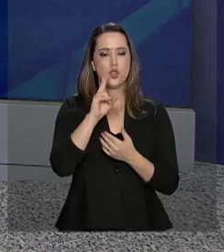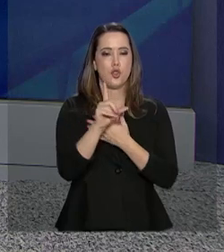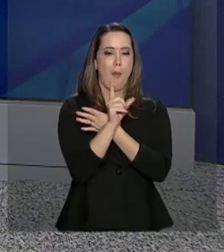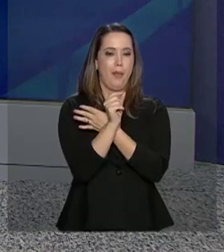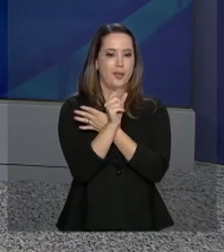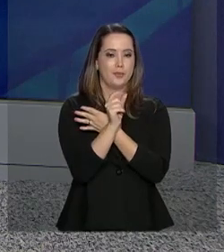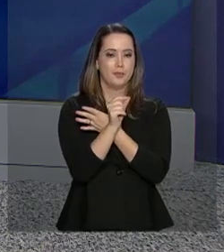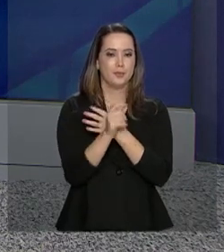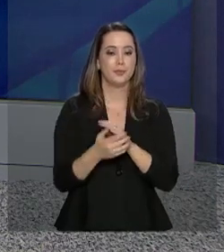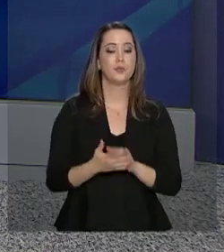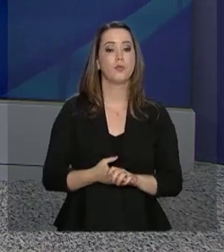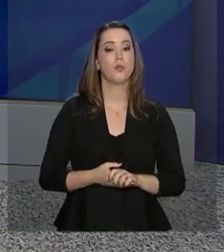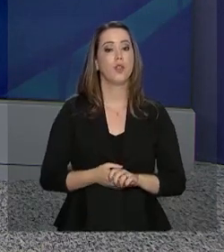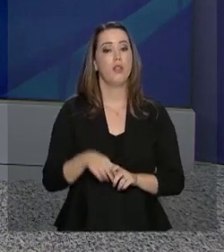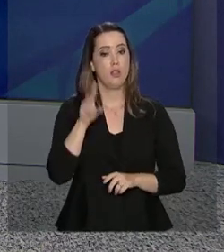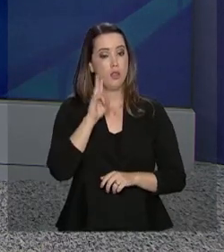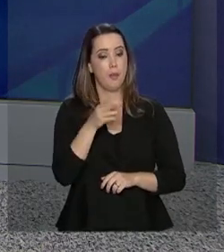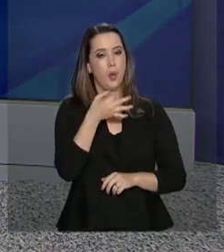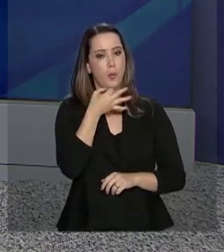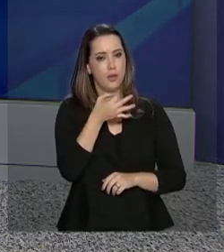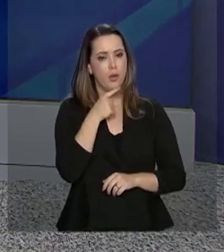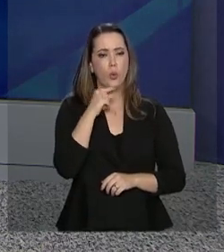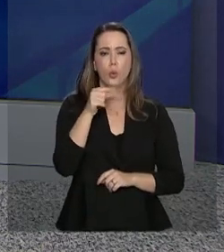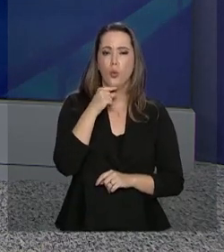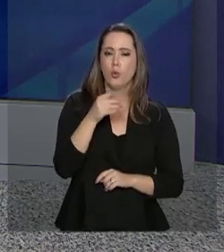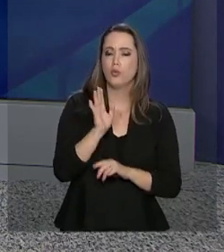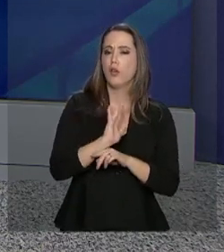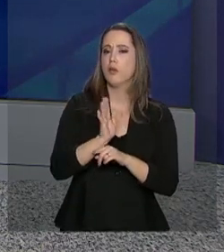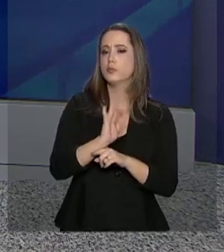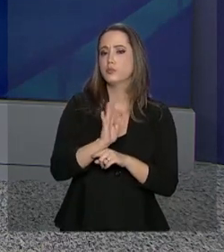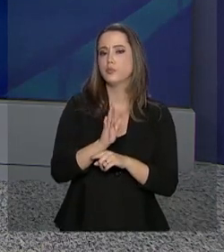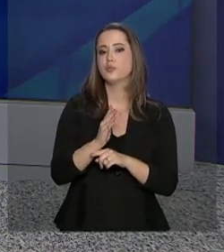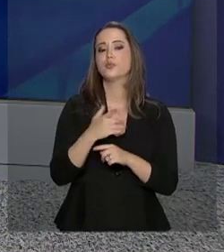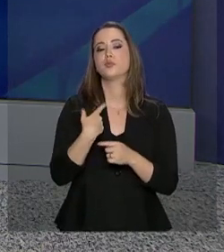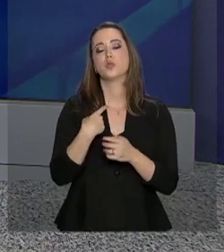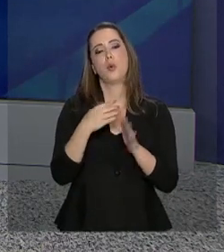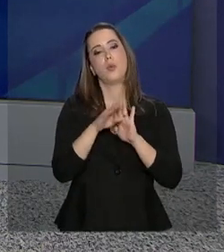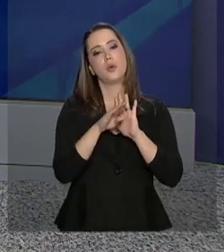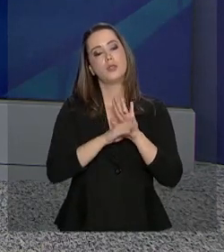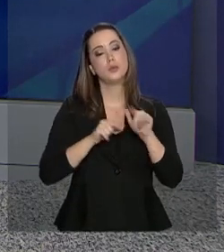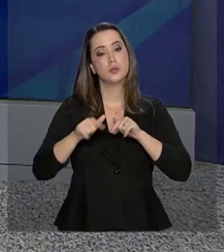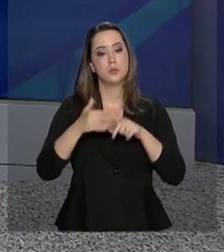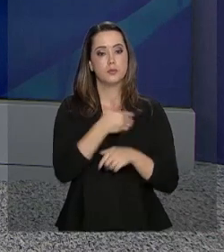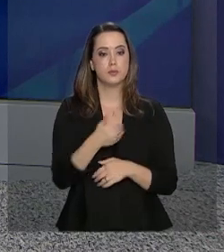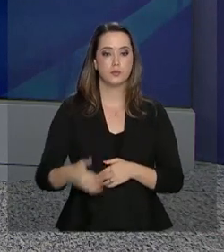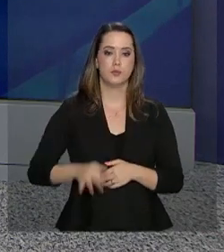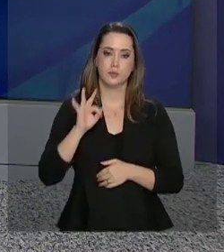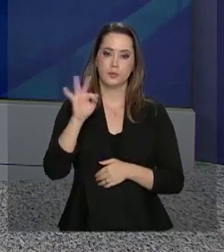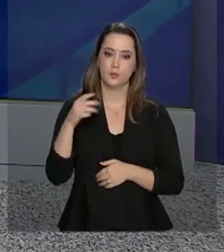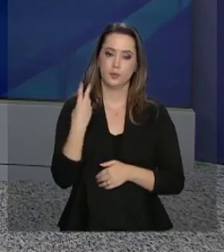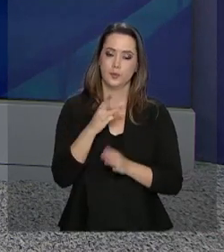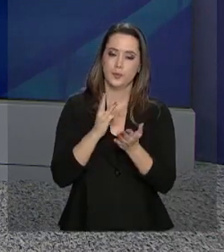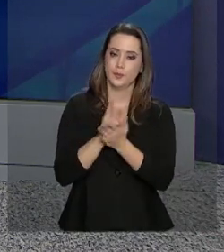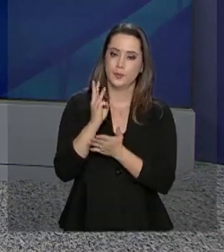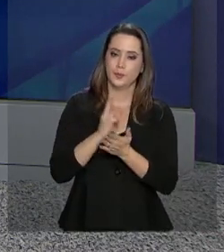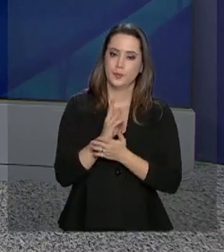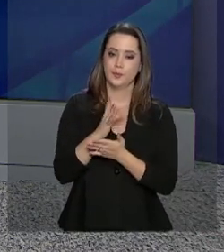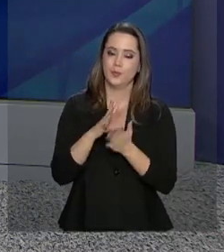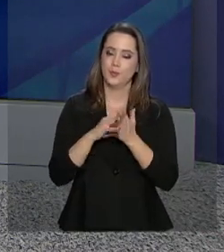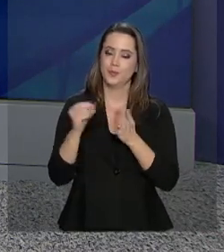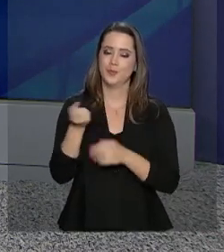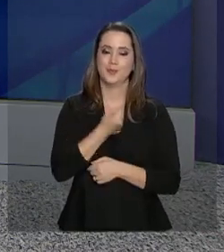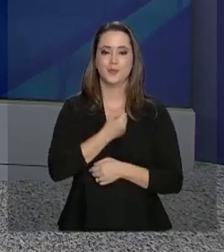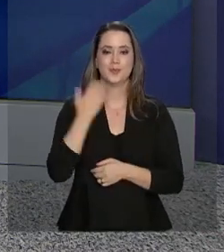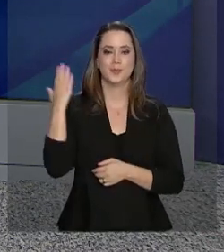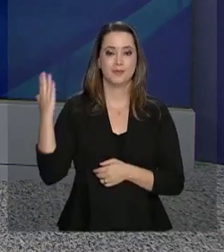perfil no Twitter e você pode ainda mandar sugestões de reportagens e dúvidas sobre programas e ações do Governo Federal para o nosso WhatsApp. Então,